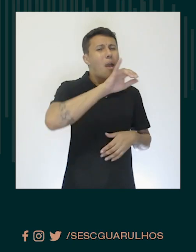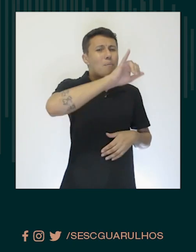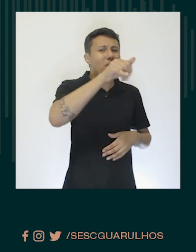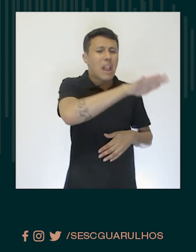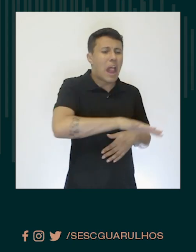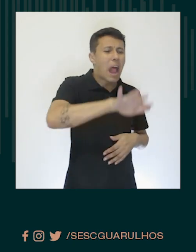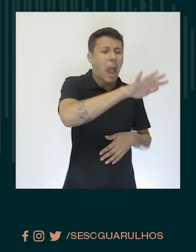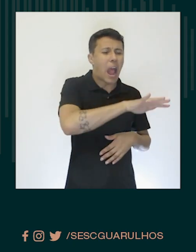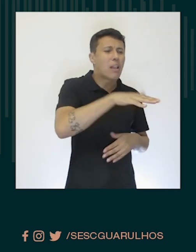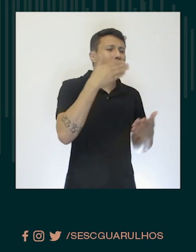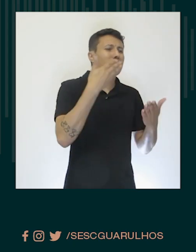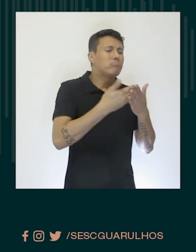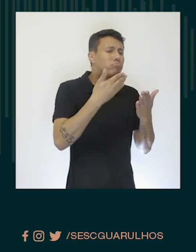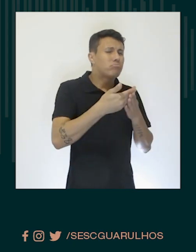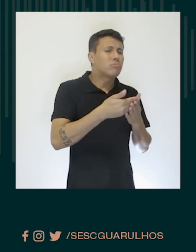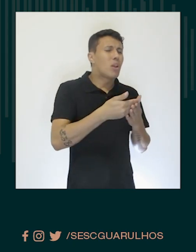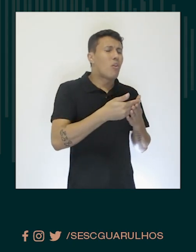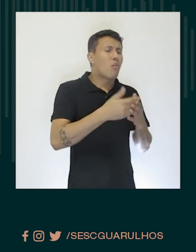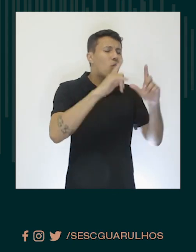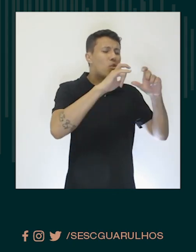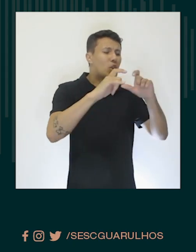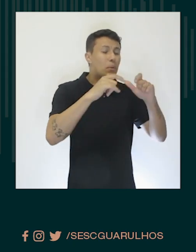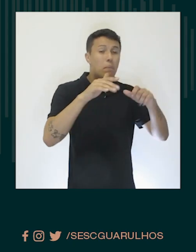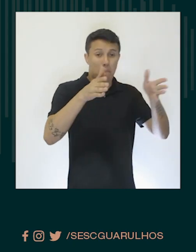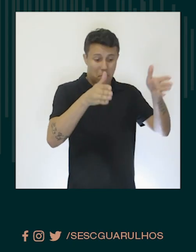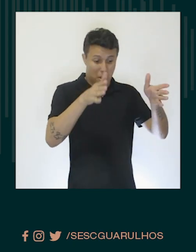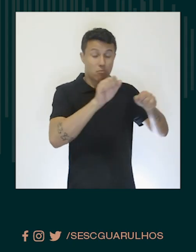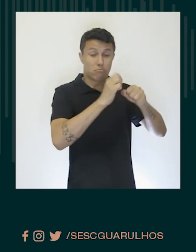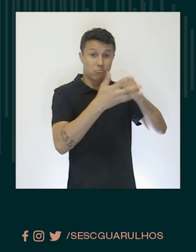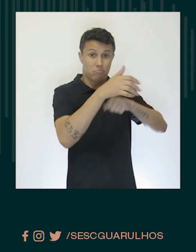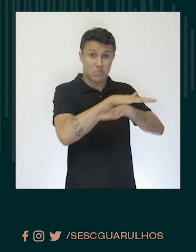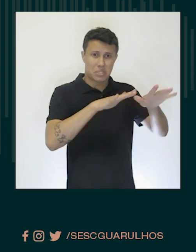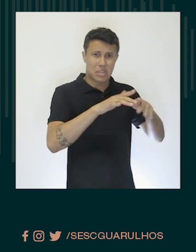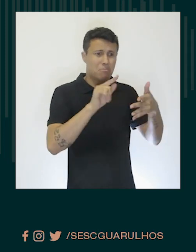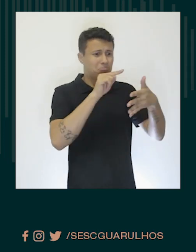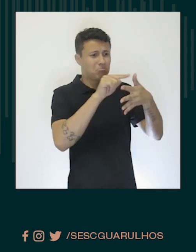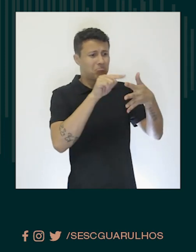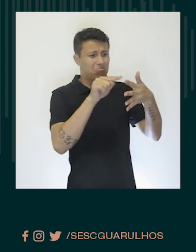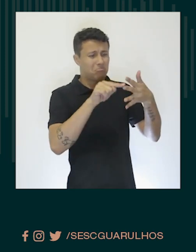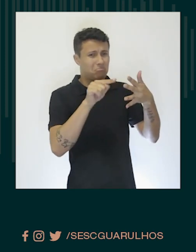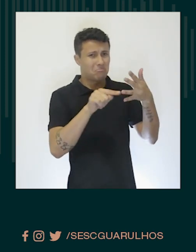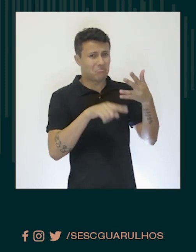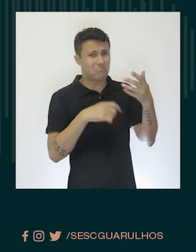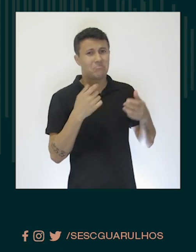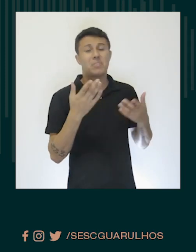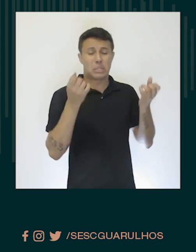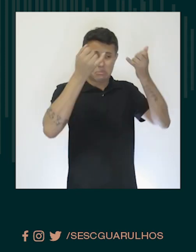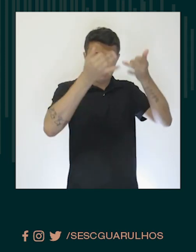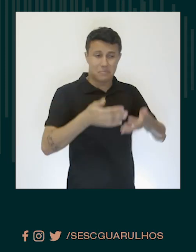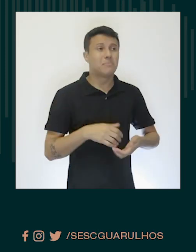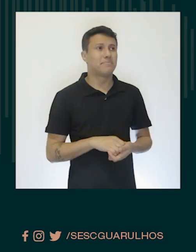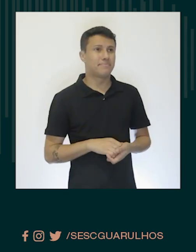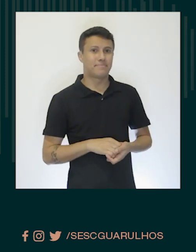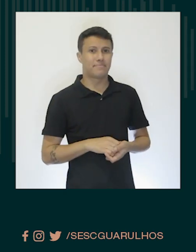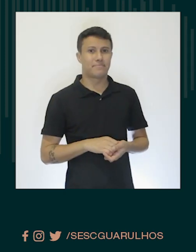relacionado à fotografia nesses últimos tempos aí de pandemia? Vou citar algumas coisas bem pontuais aqui para você.